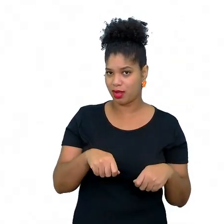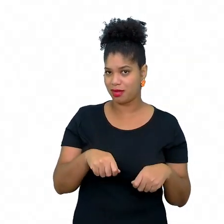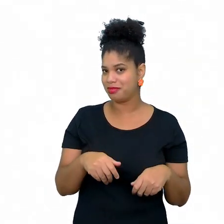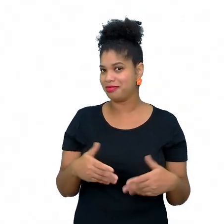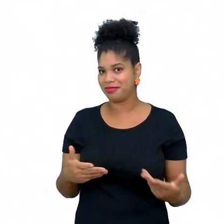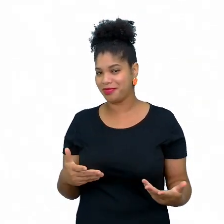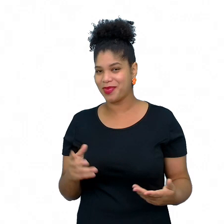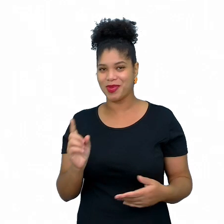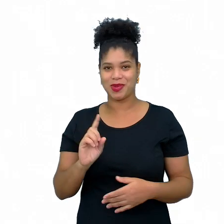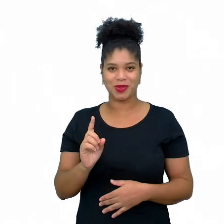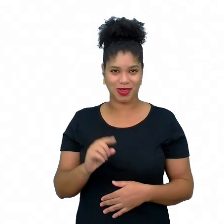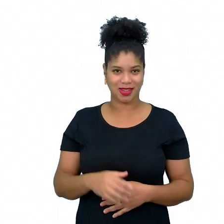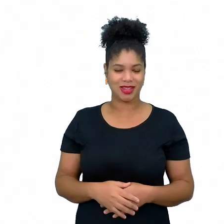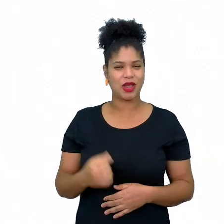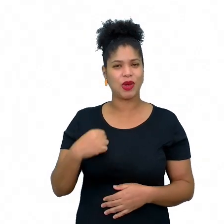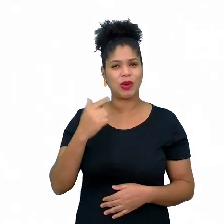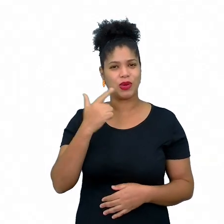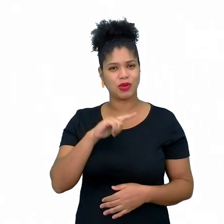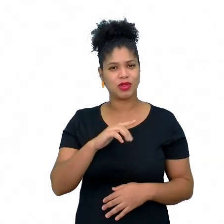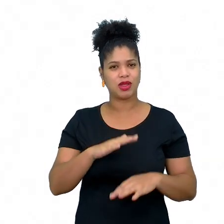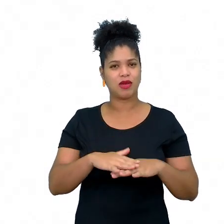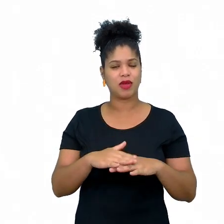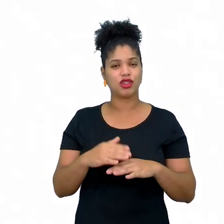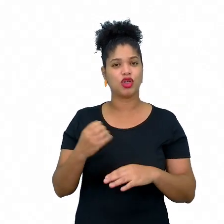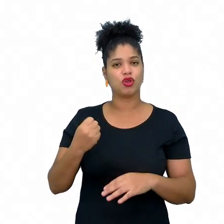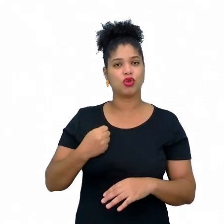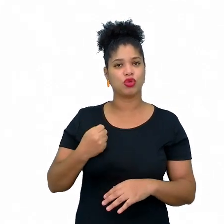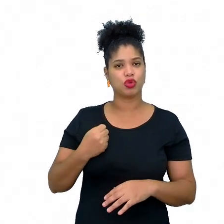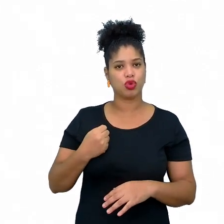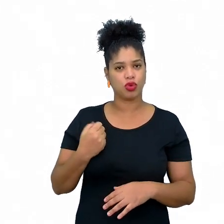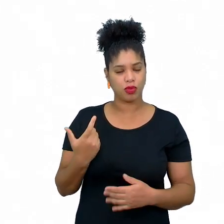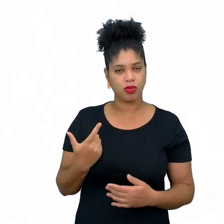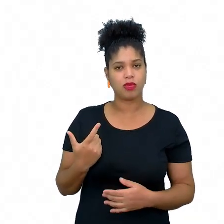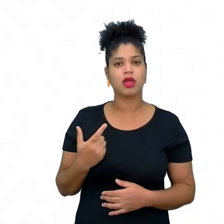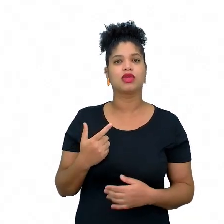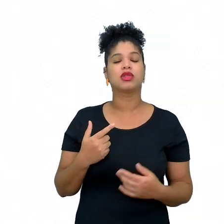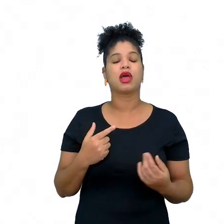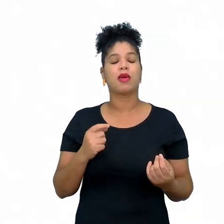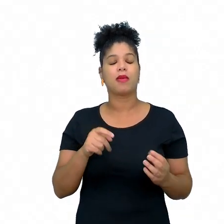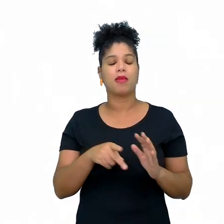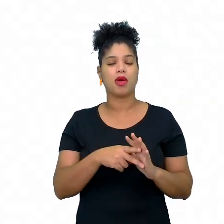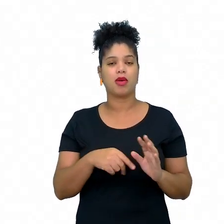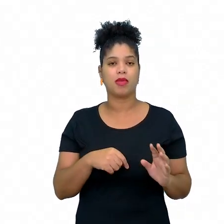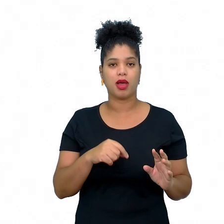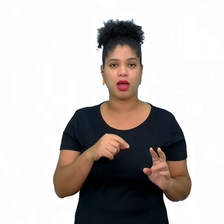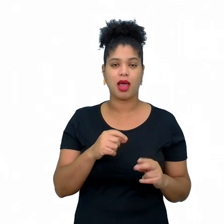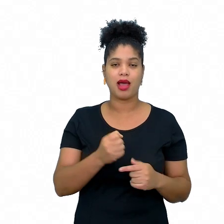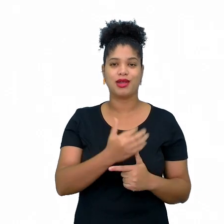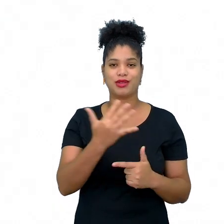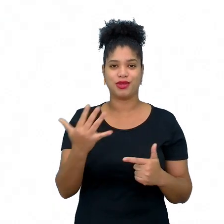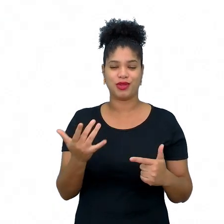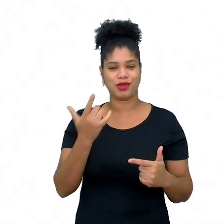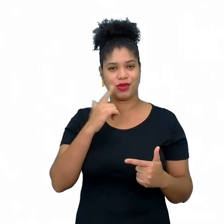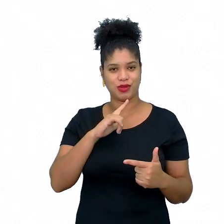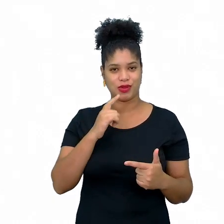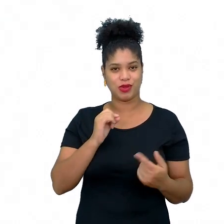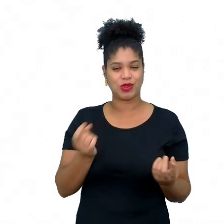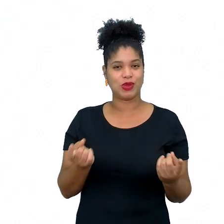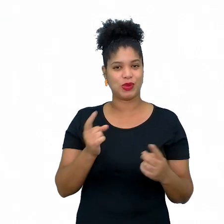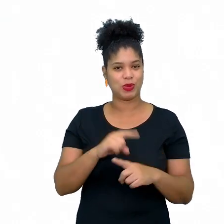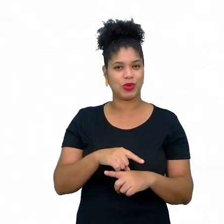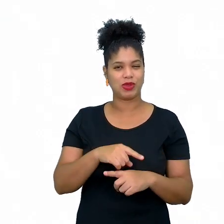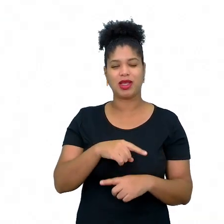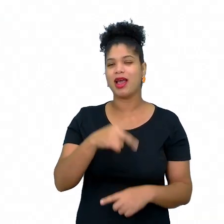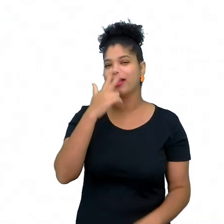do conhecimento? Eu consigo trazer lá nos números racionais a divisão, ou a multiplicação, operações inversas? O